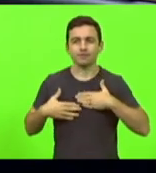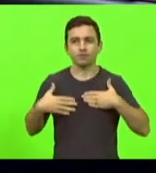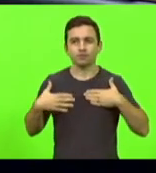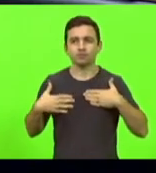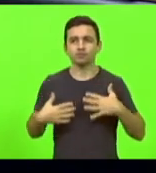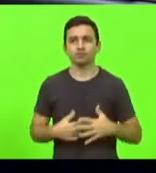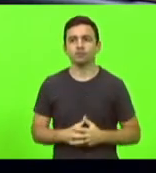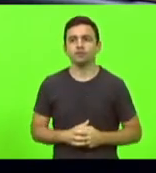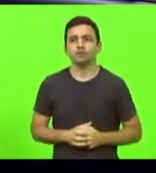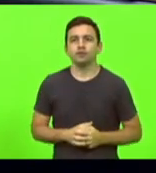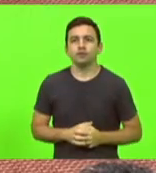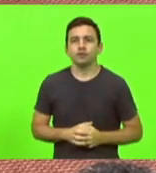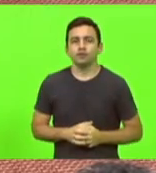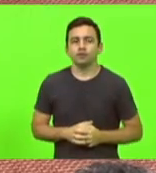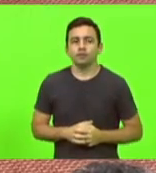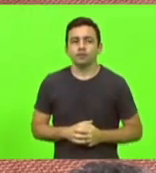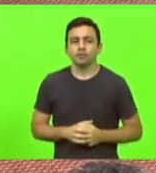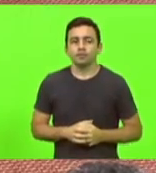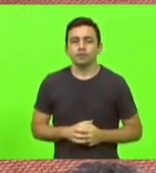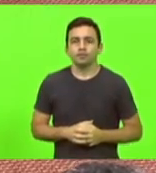presidente.